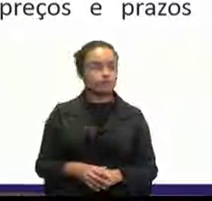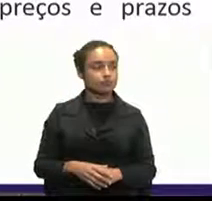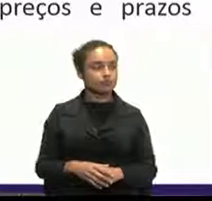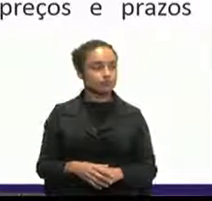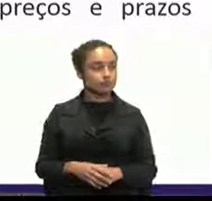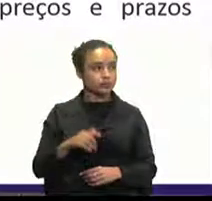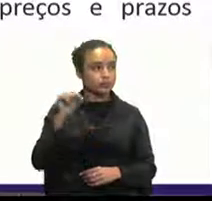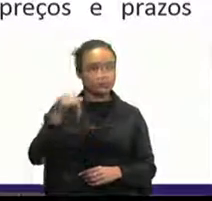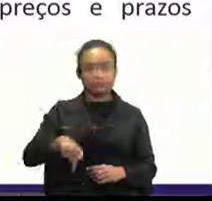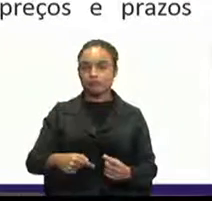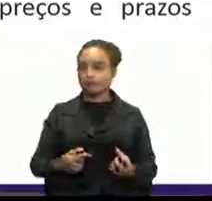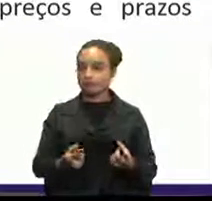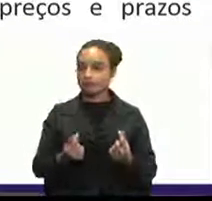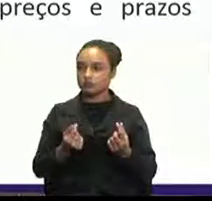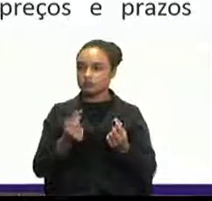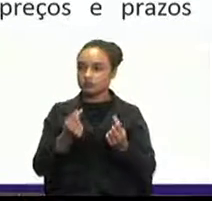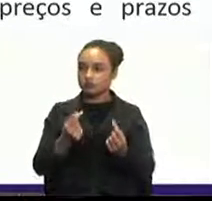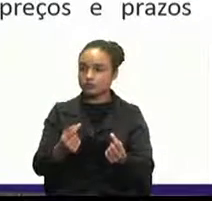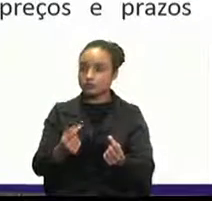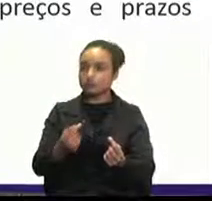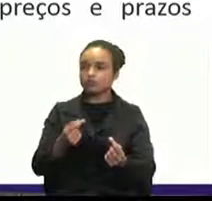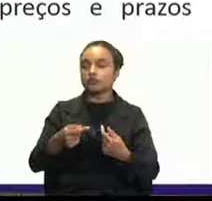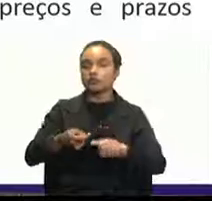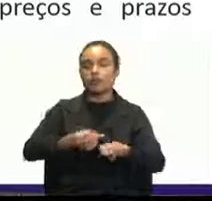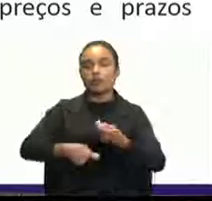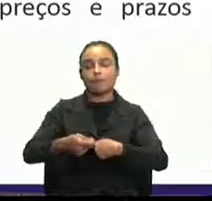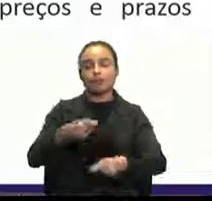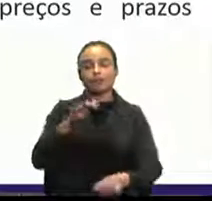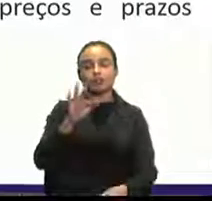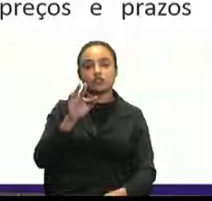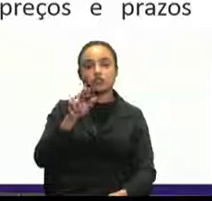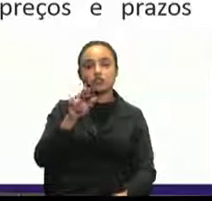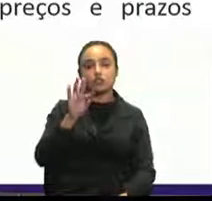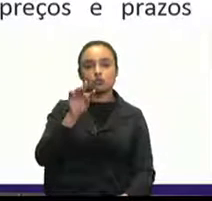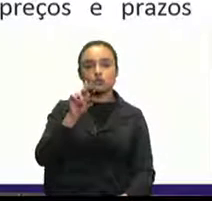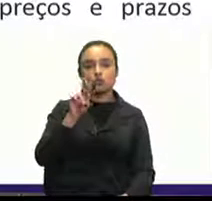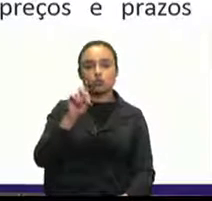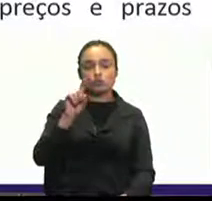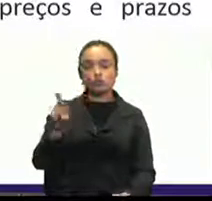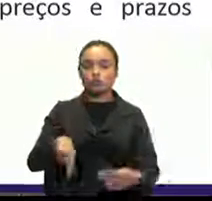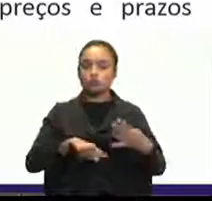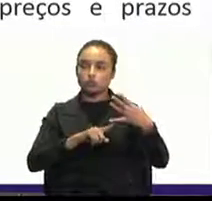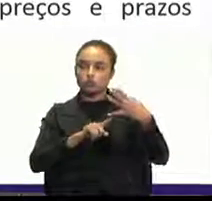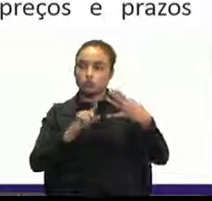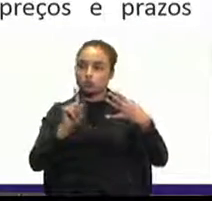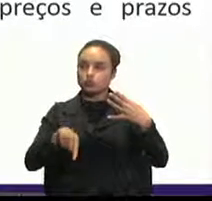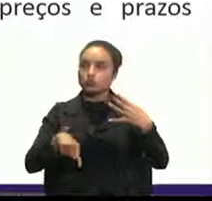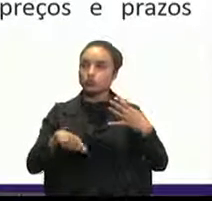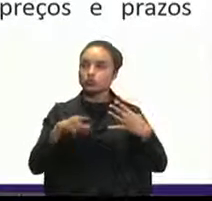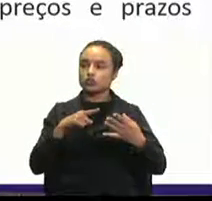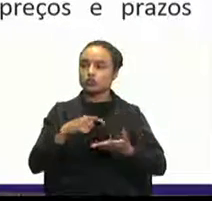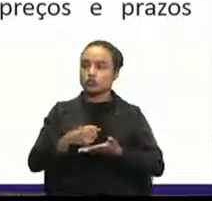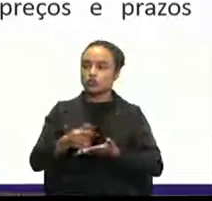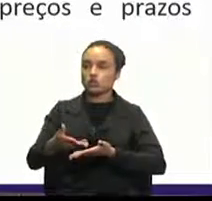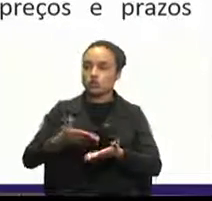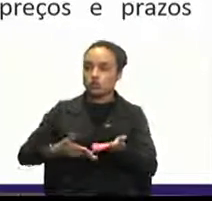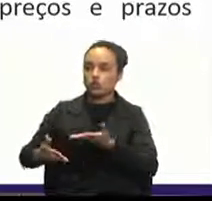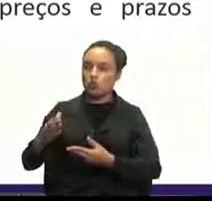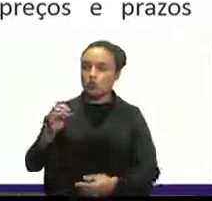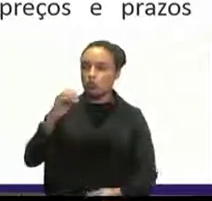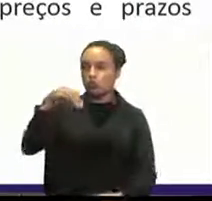preço a ser liquidada em um momento futuro normalmente no mercado futuro a gente trabalha com commodities na bolsa de mercadorias